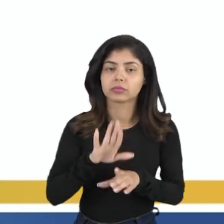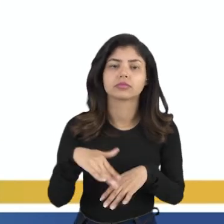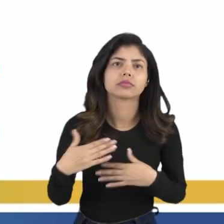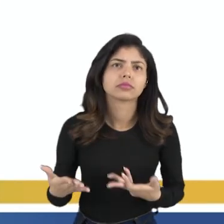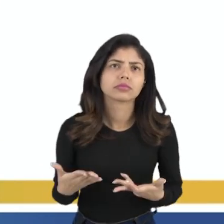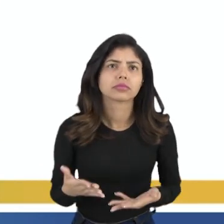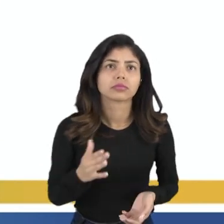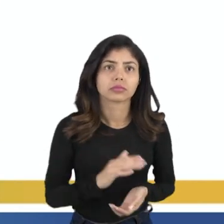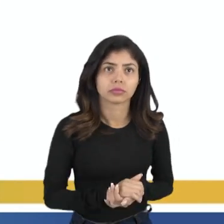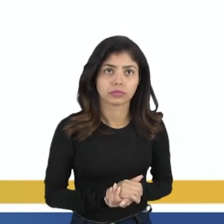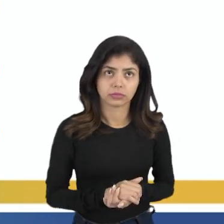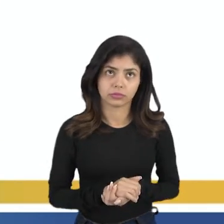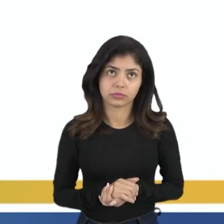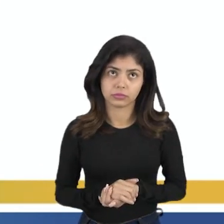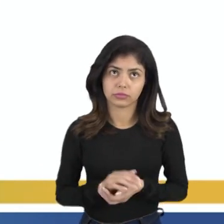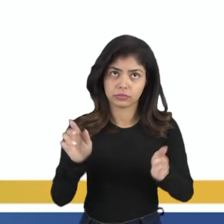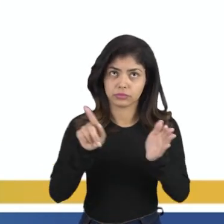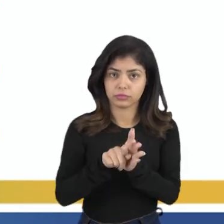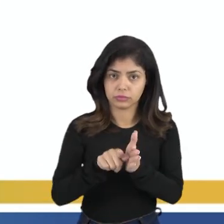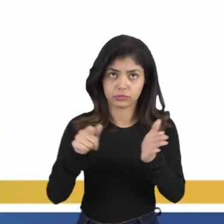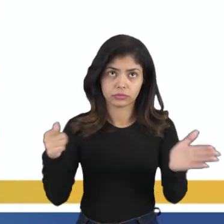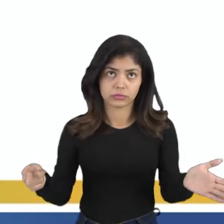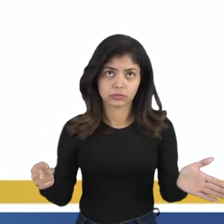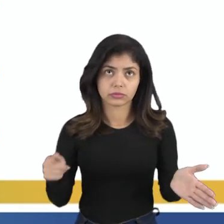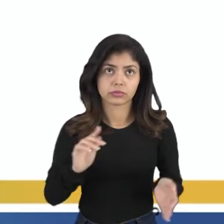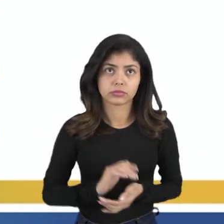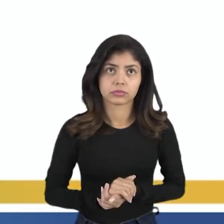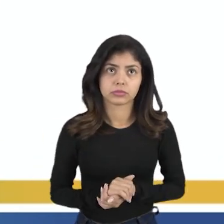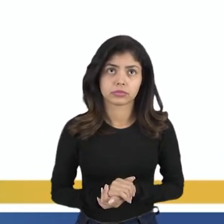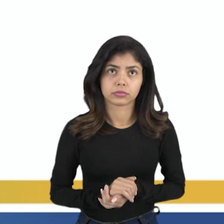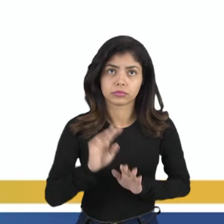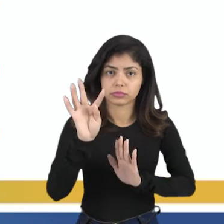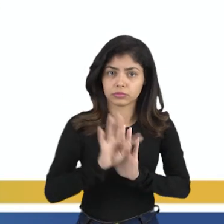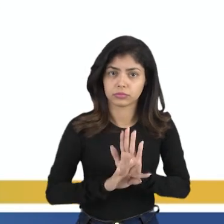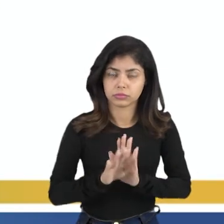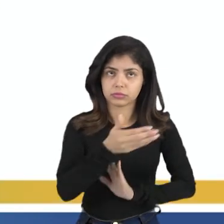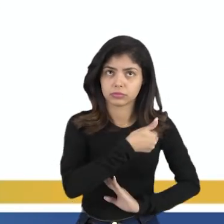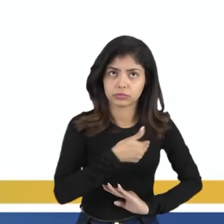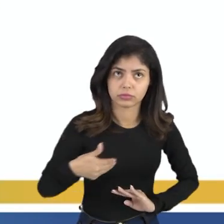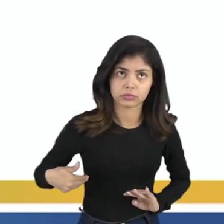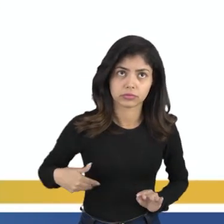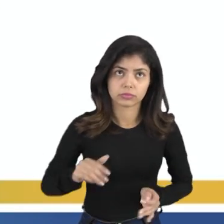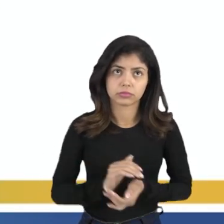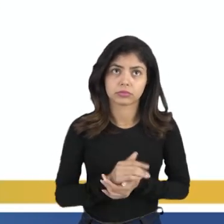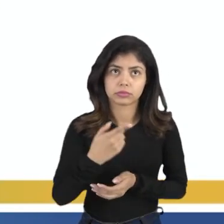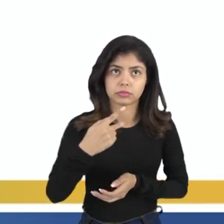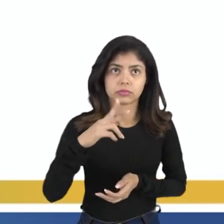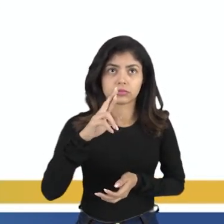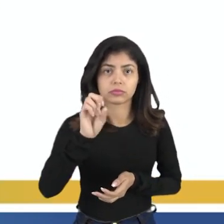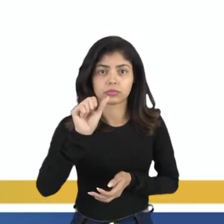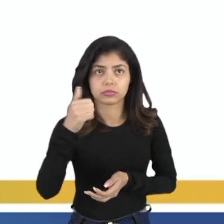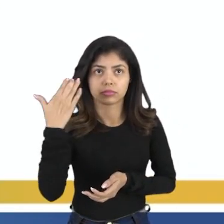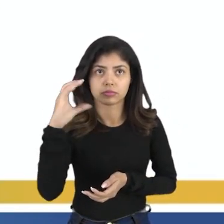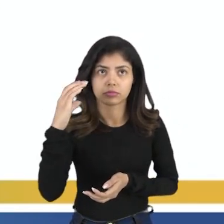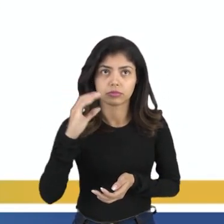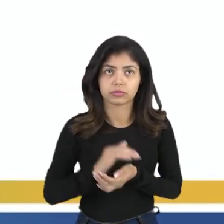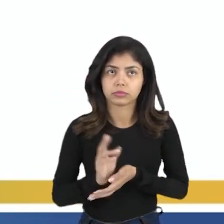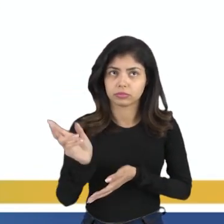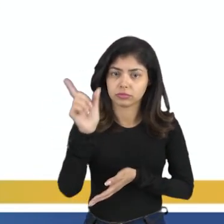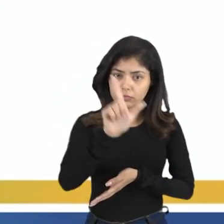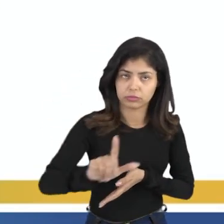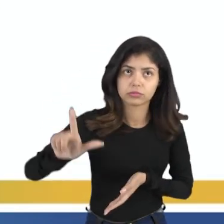com frequência nos jornais, nos textos publicitários, na prosa científica,